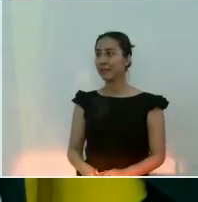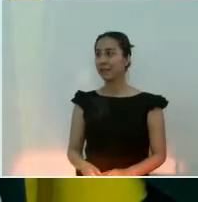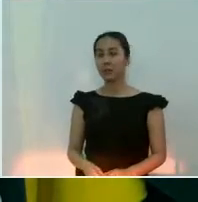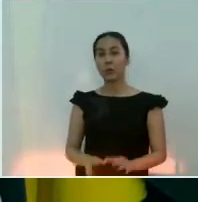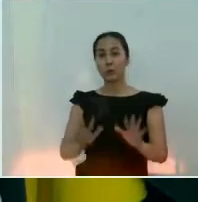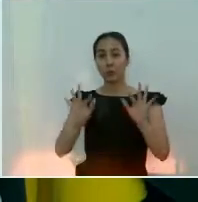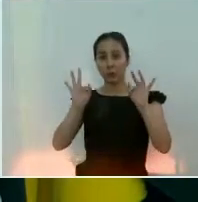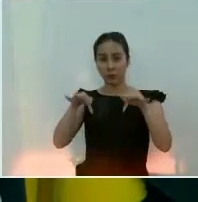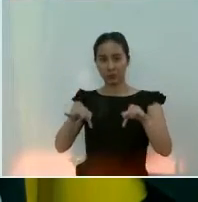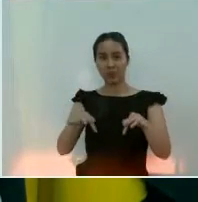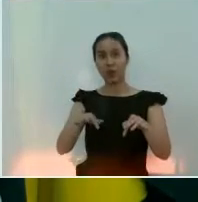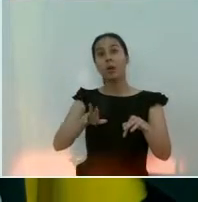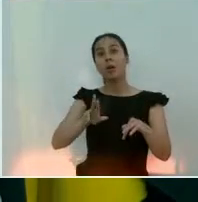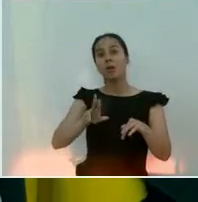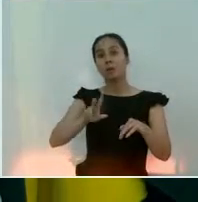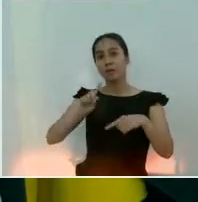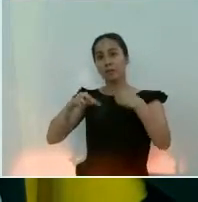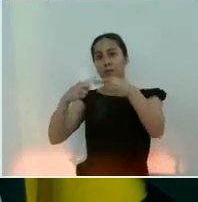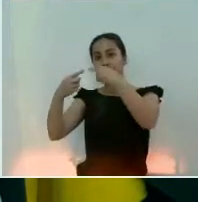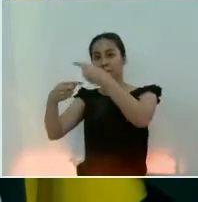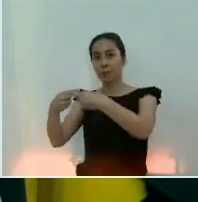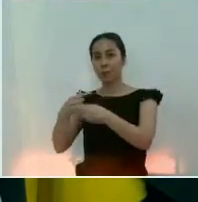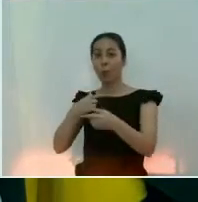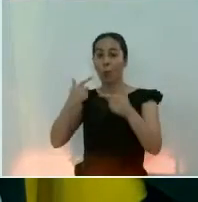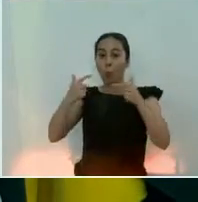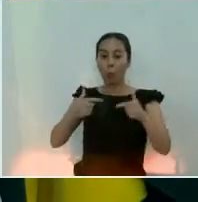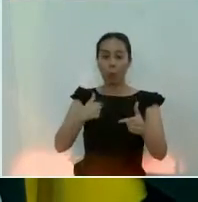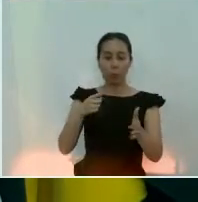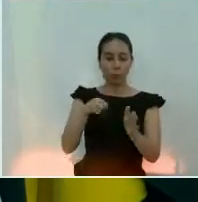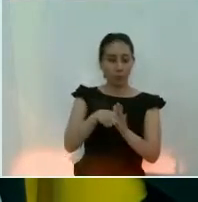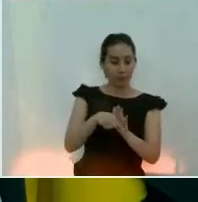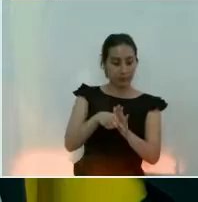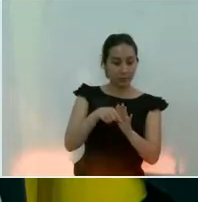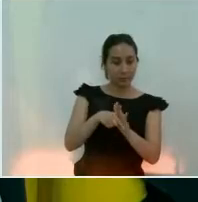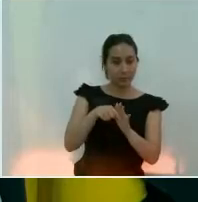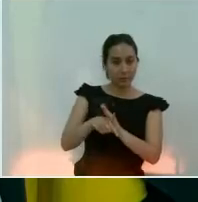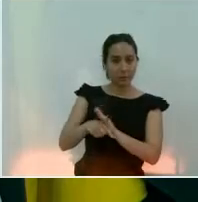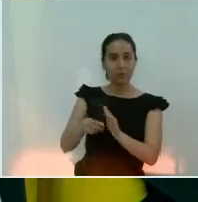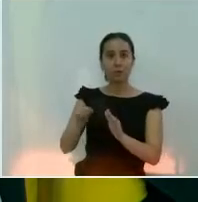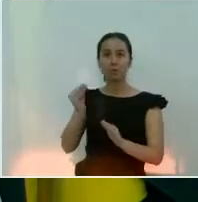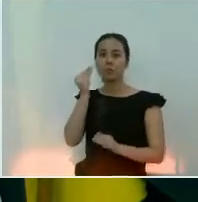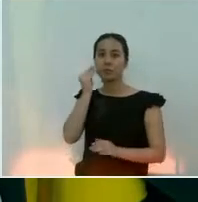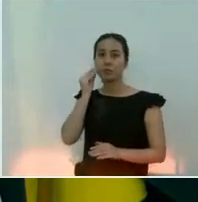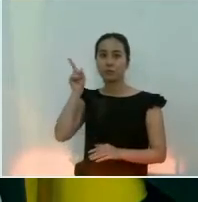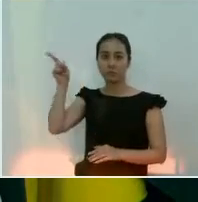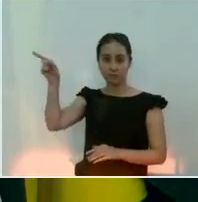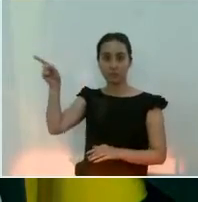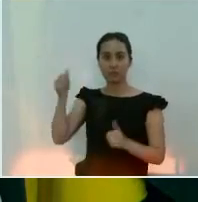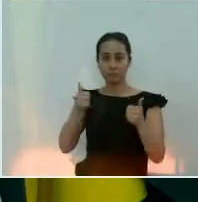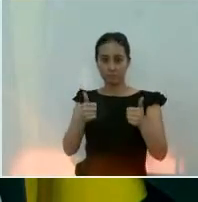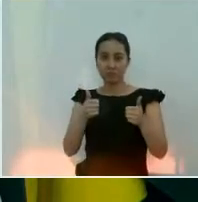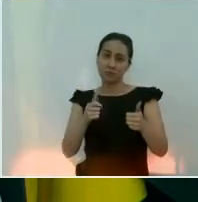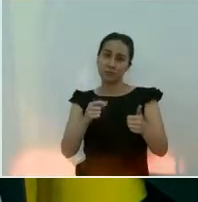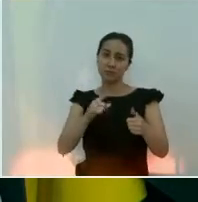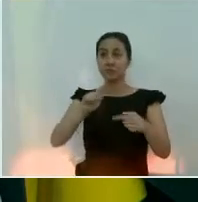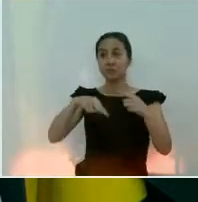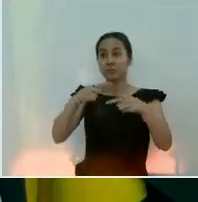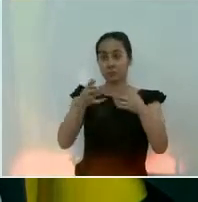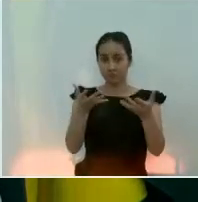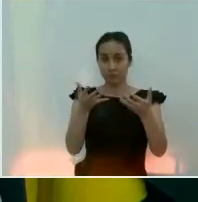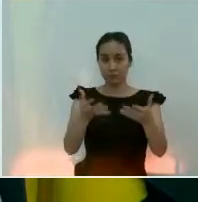final das referências que podem servir para outros pesquisadores que eventualmente estejam na mesma jornada o